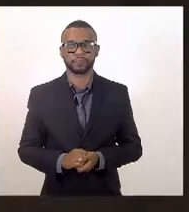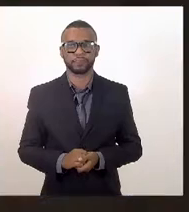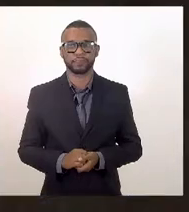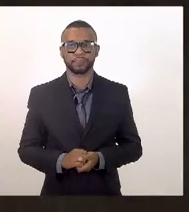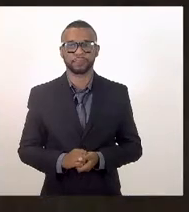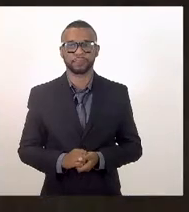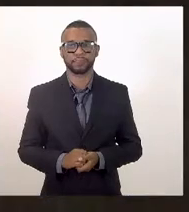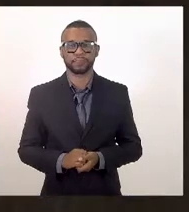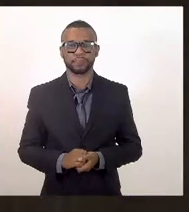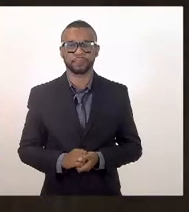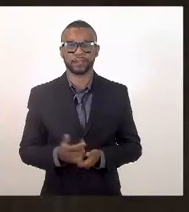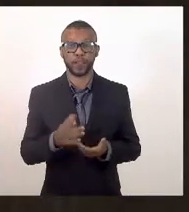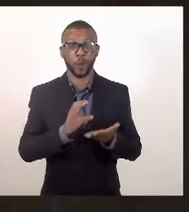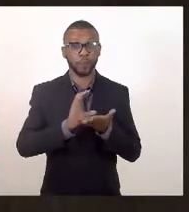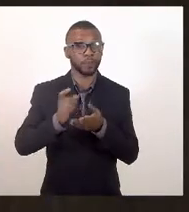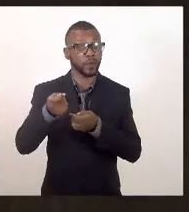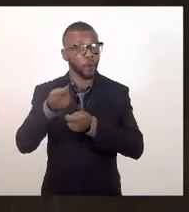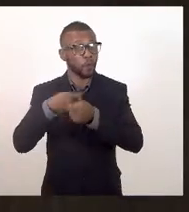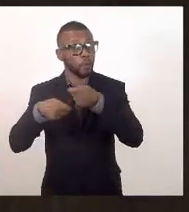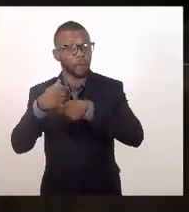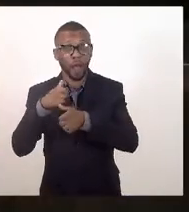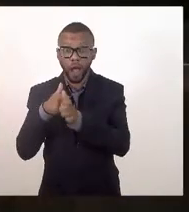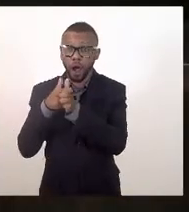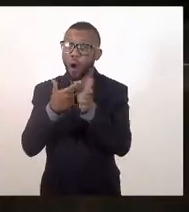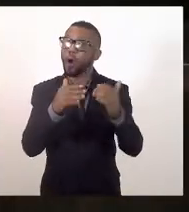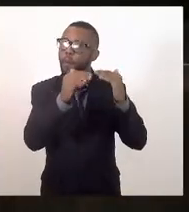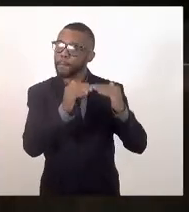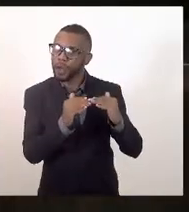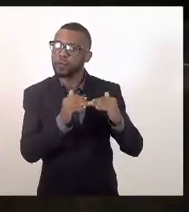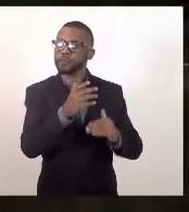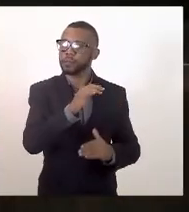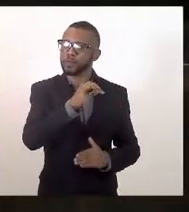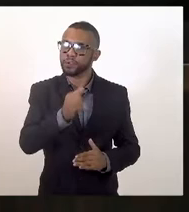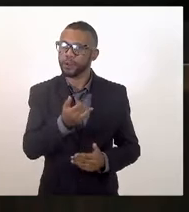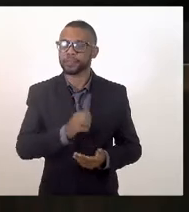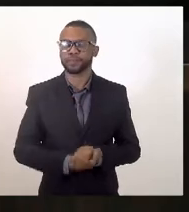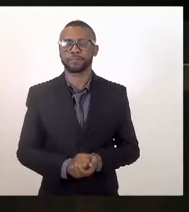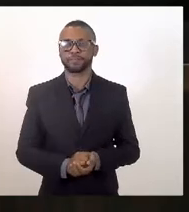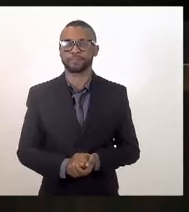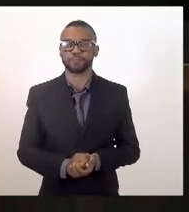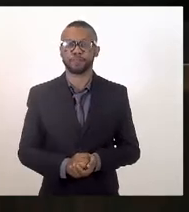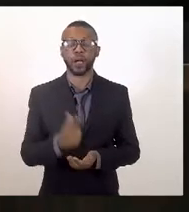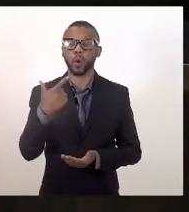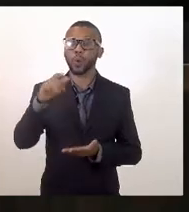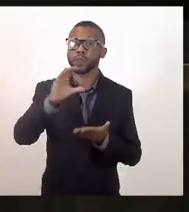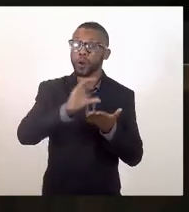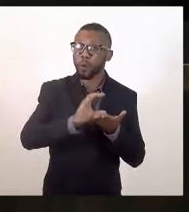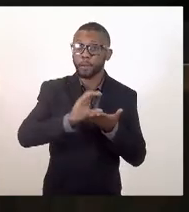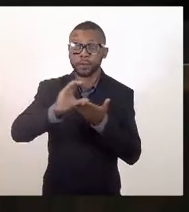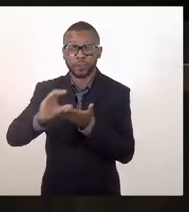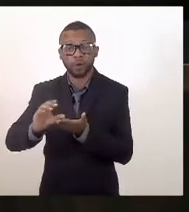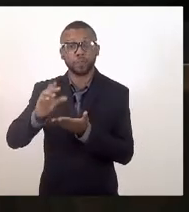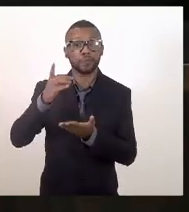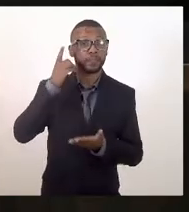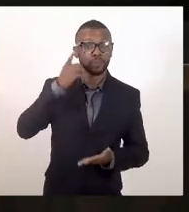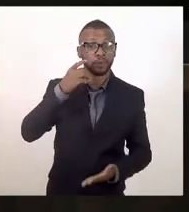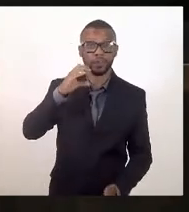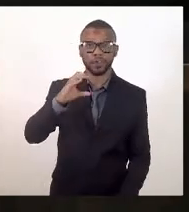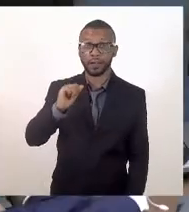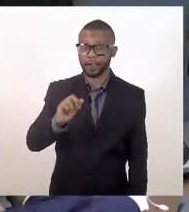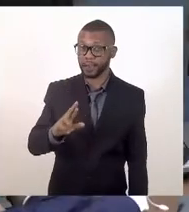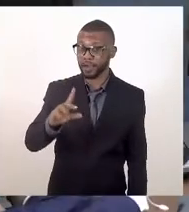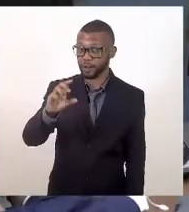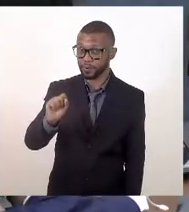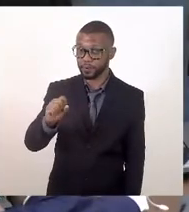Comissão de Economia acompanha o substitutivo da CCJ. Pela Comissão de Assuntos Municipais e Desenvolvimento Regional, deputado Carlos Macedo.